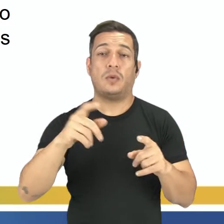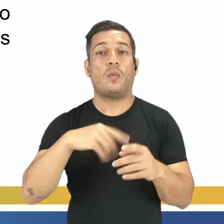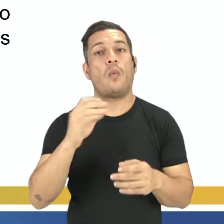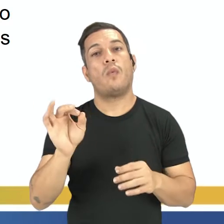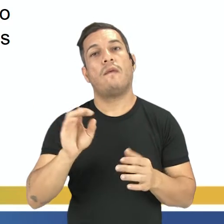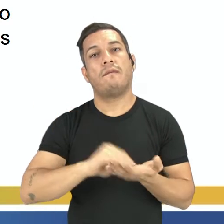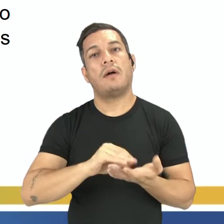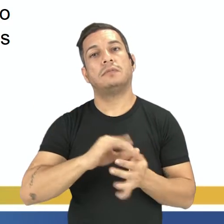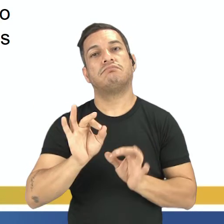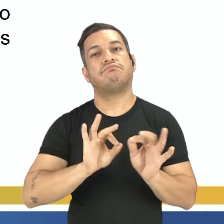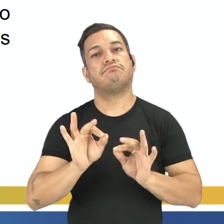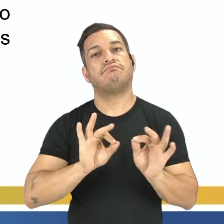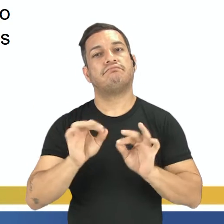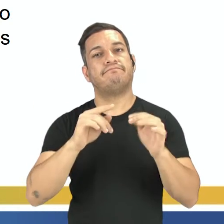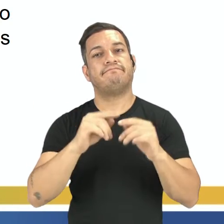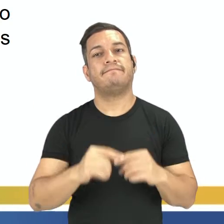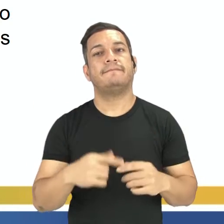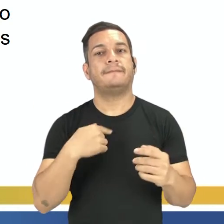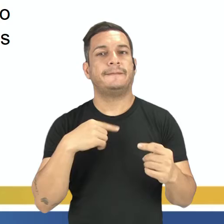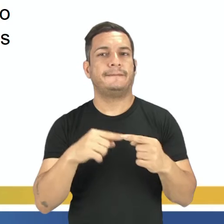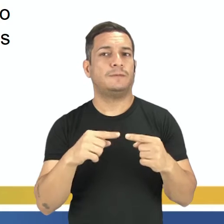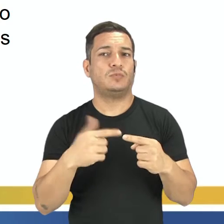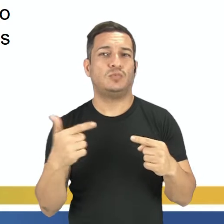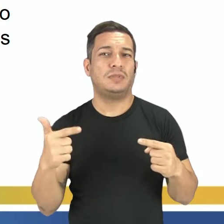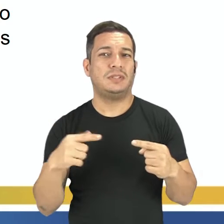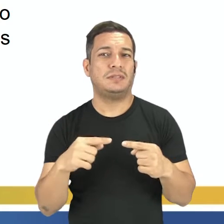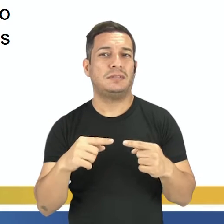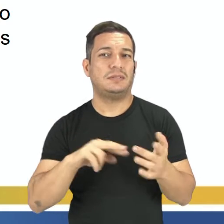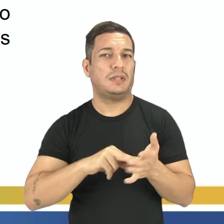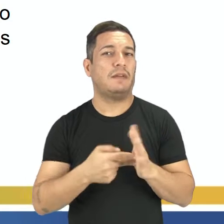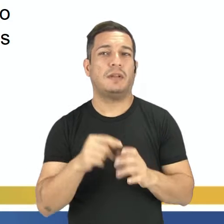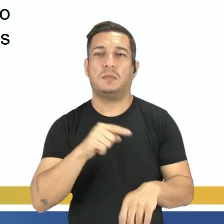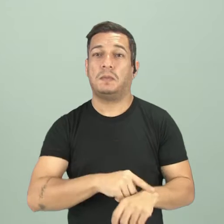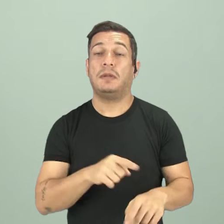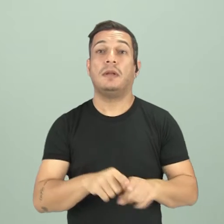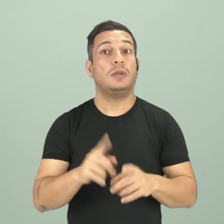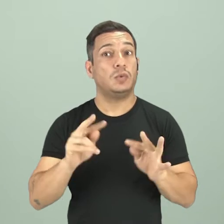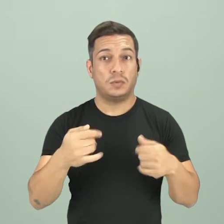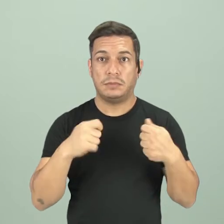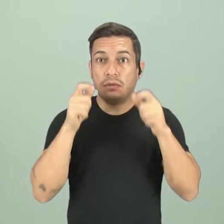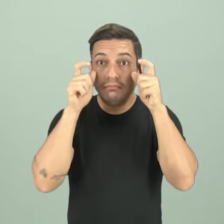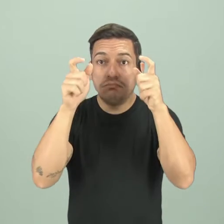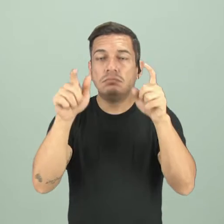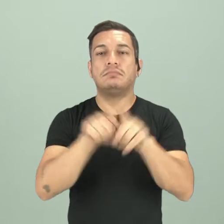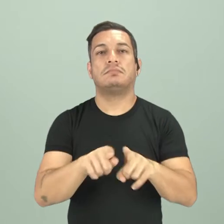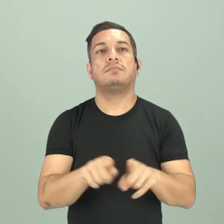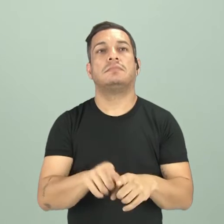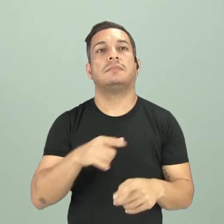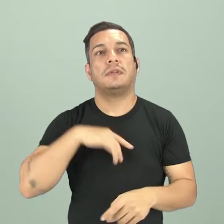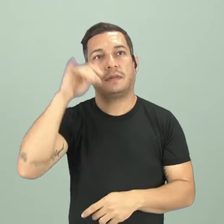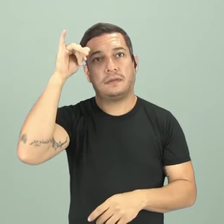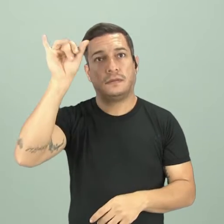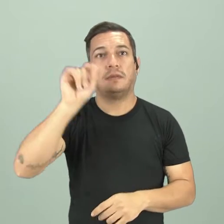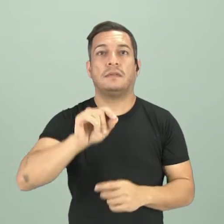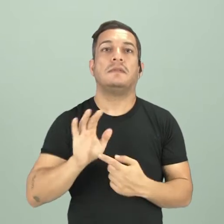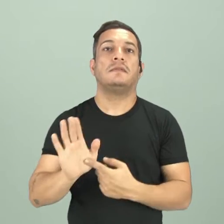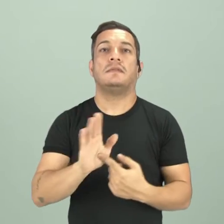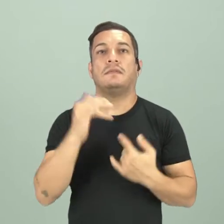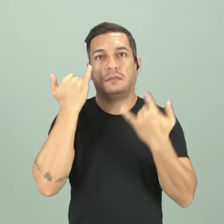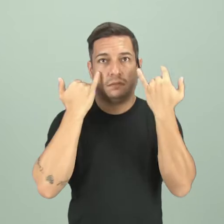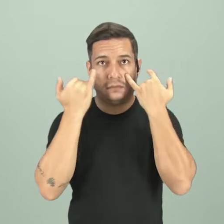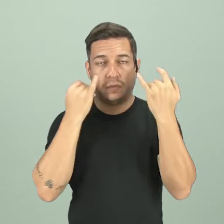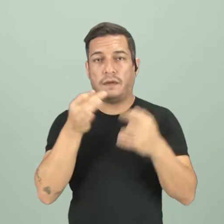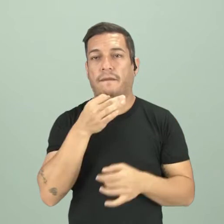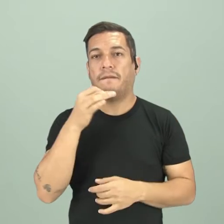contexto, alguma informação que não faz sentido naquele momento, né? Então tudo isso você tem que observar, tá? Evitar apresentações